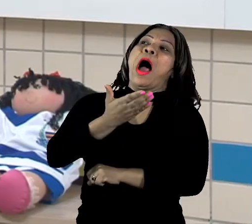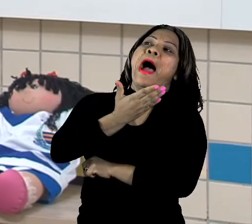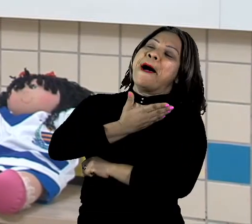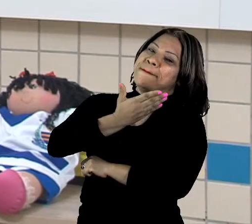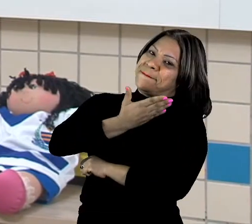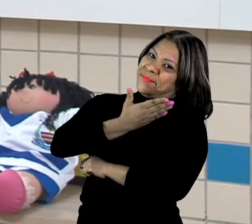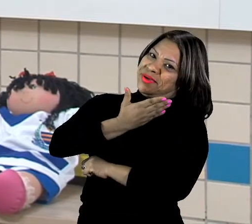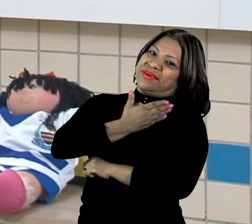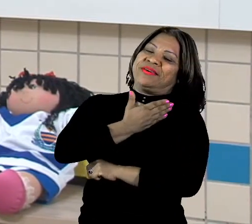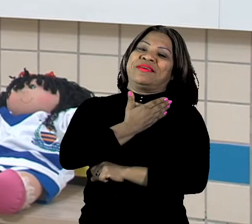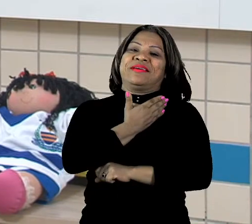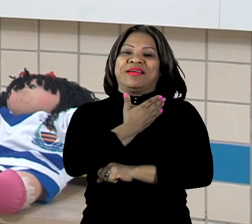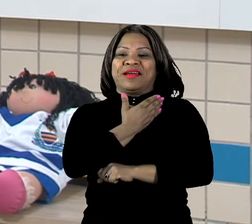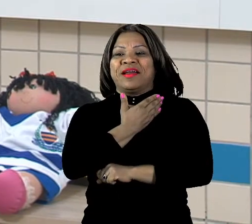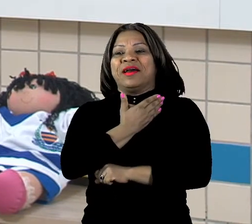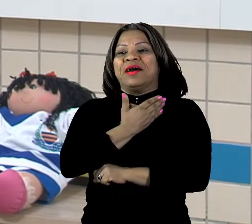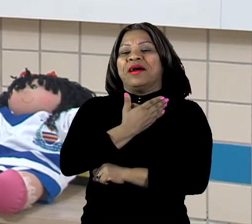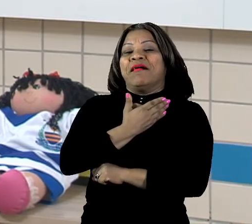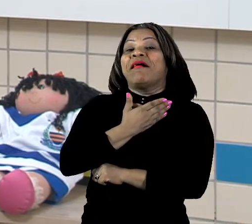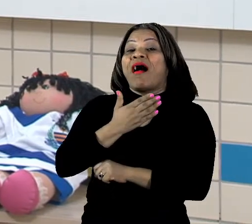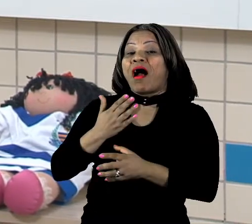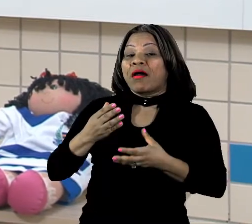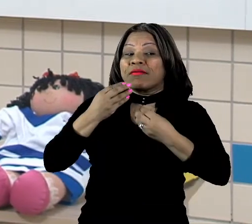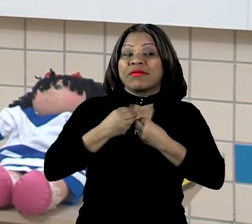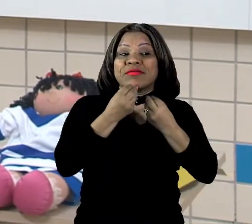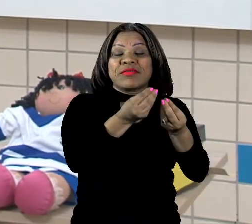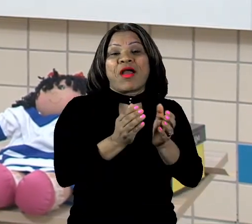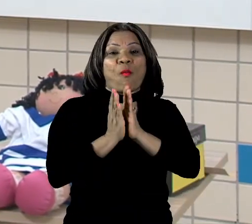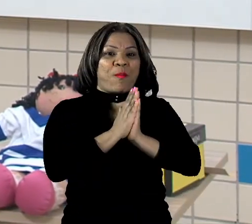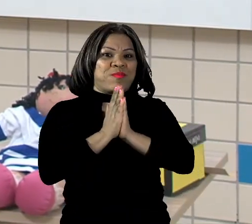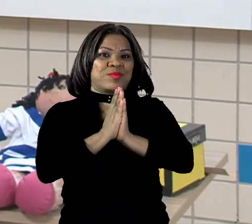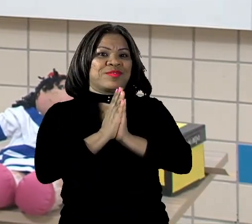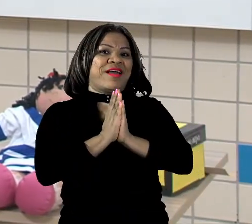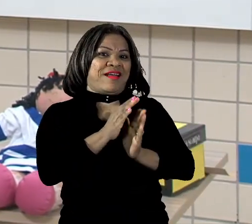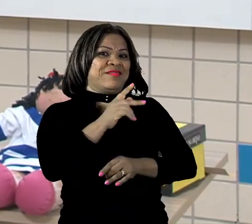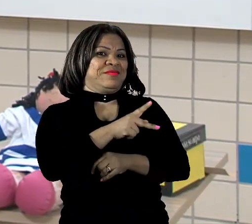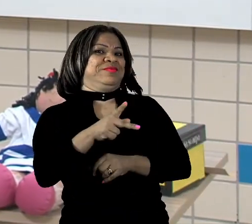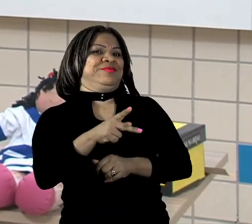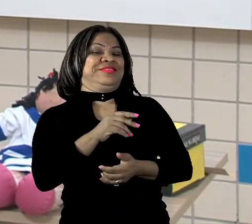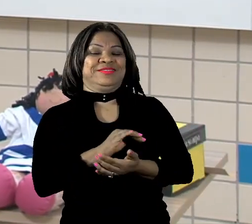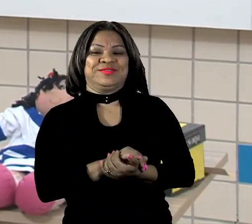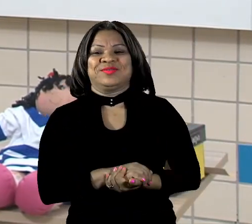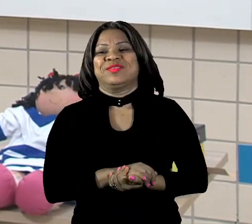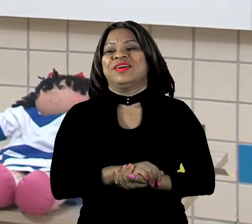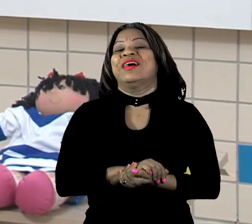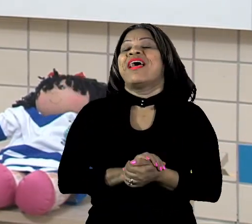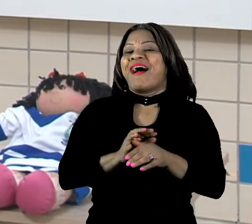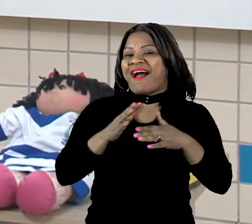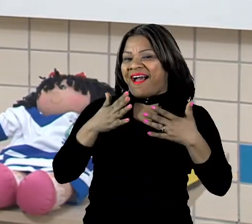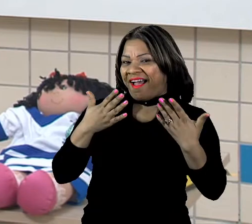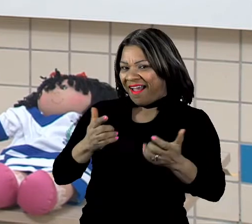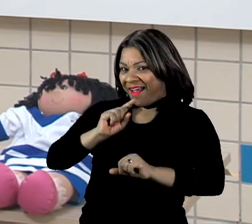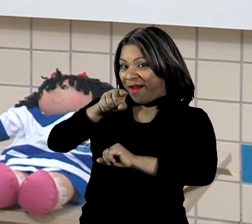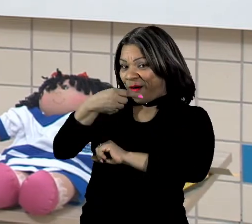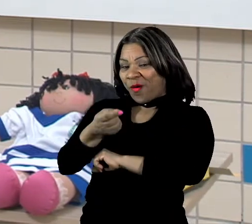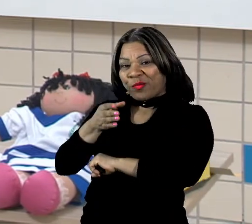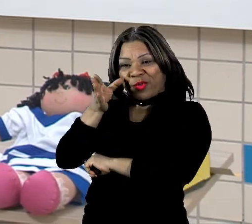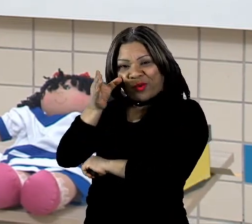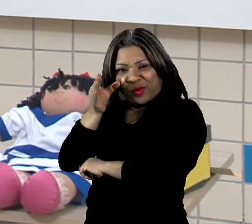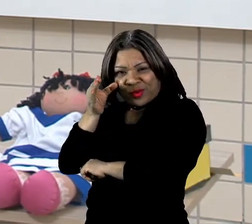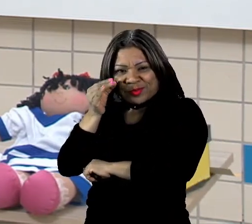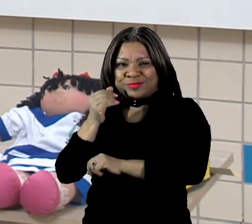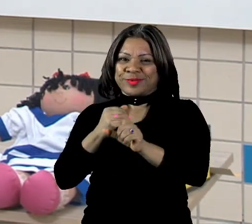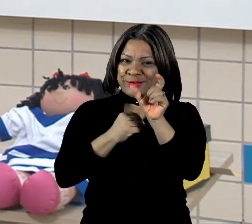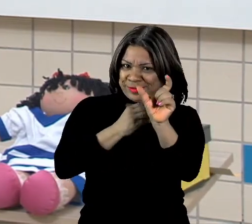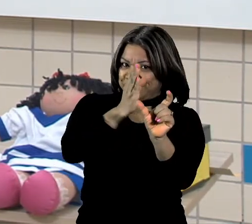deu a Francisquinha para ela. Então, ó, Ana Ribeiro. Presta atenção que depois nós vamos fazer outra curiosidade sobre essas